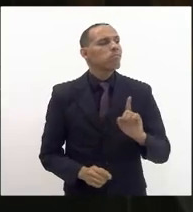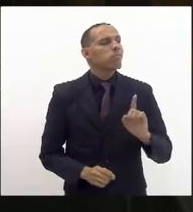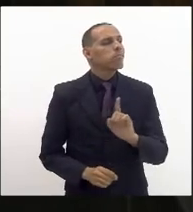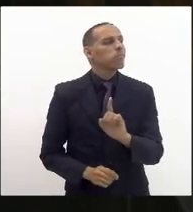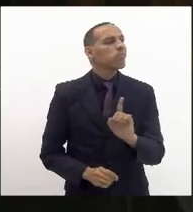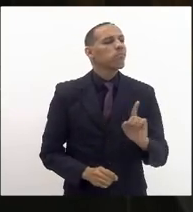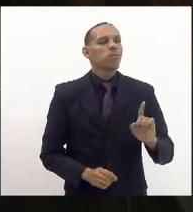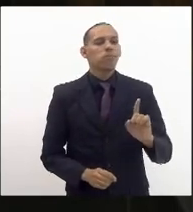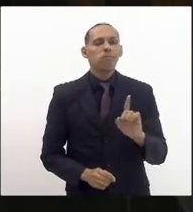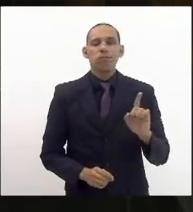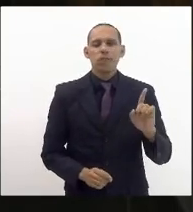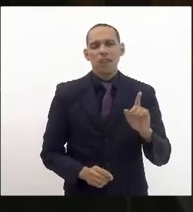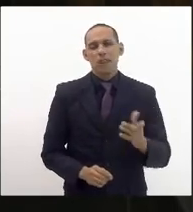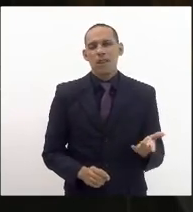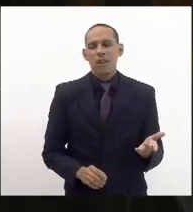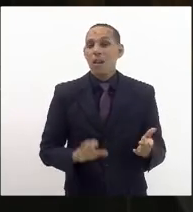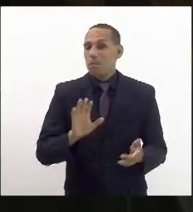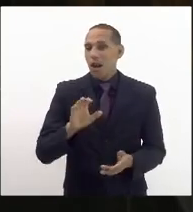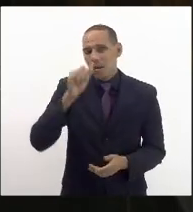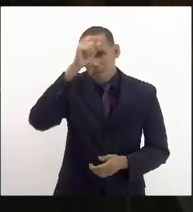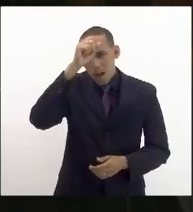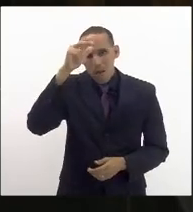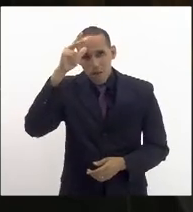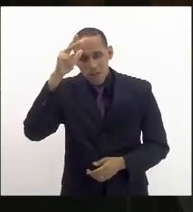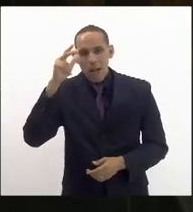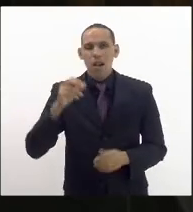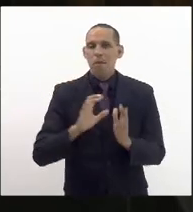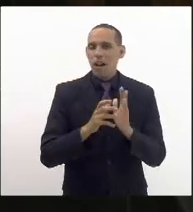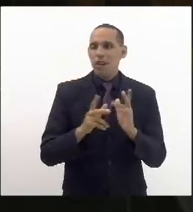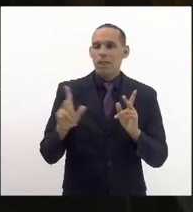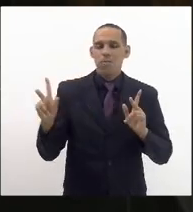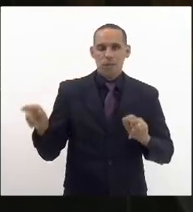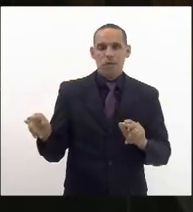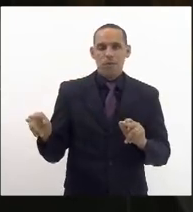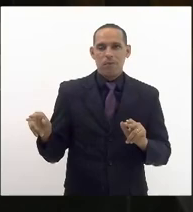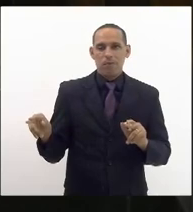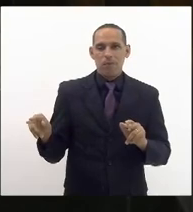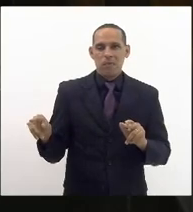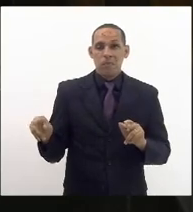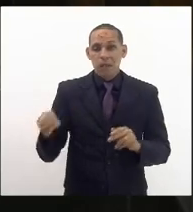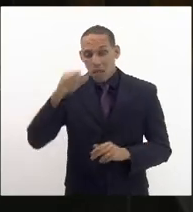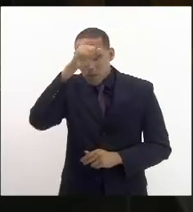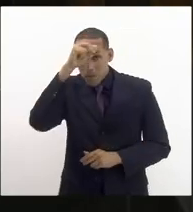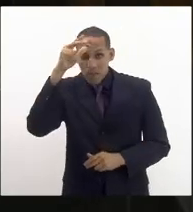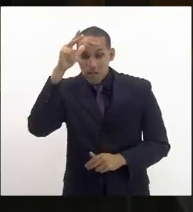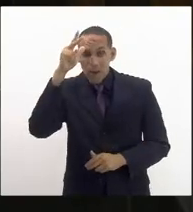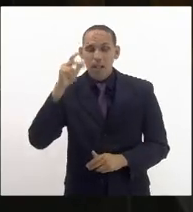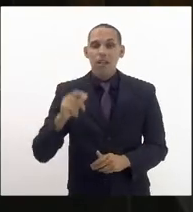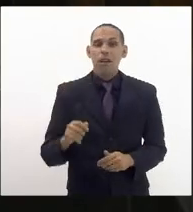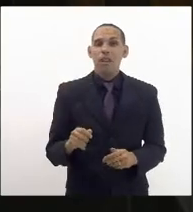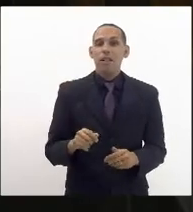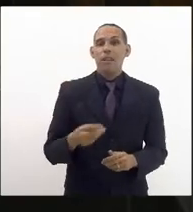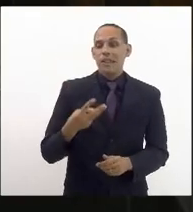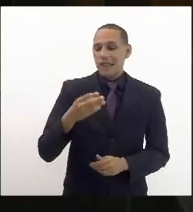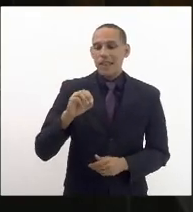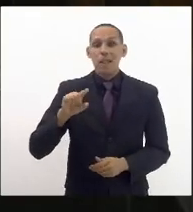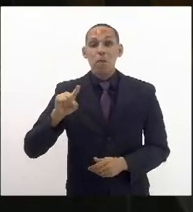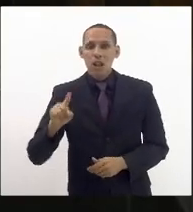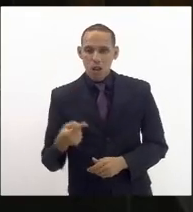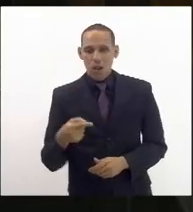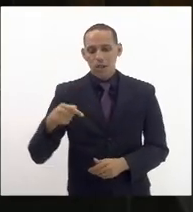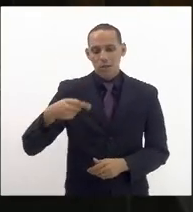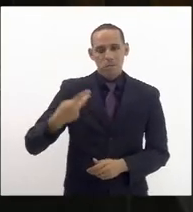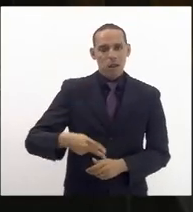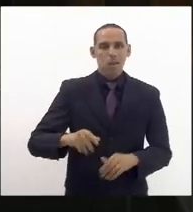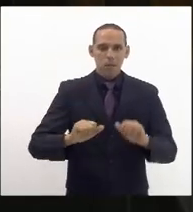lá. Quero dizer o seguinte, o prefeito é do mesmo partido dele. O prefeito pegou 30 milhões da